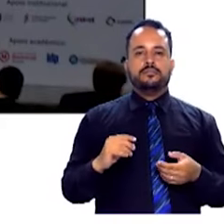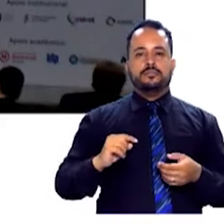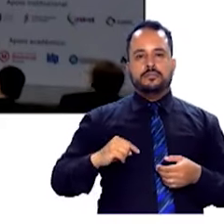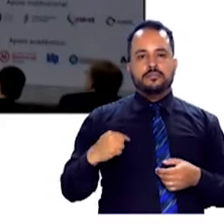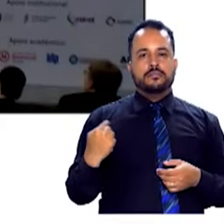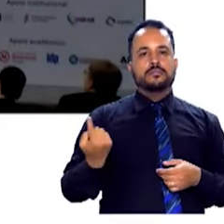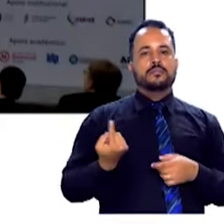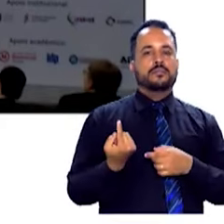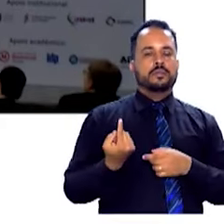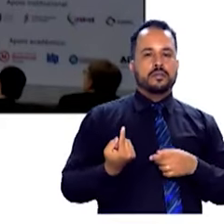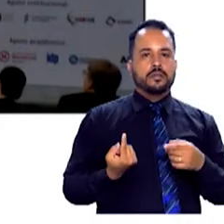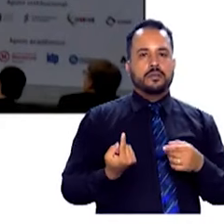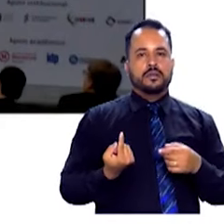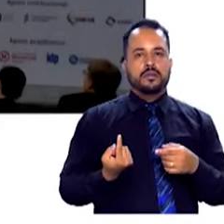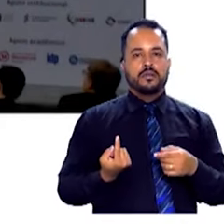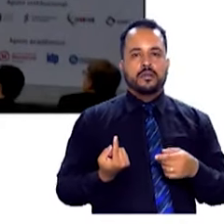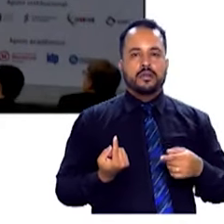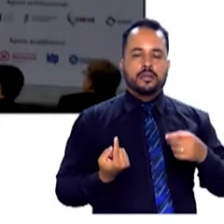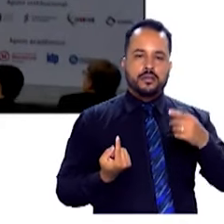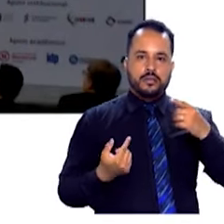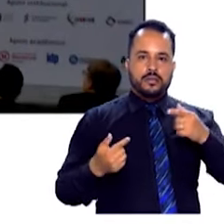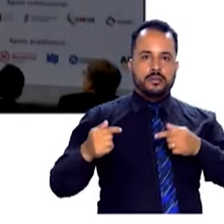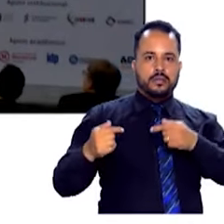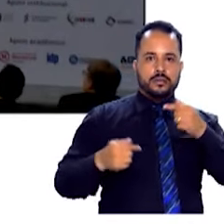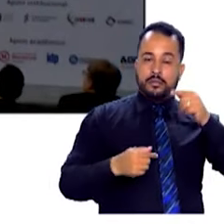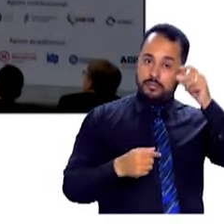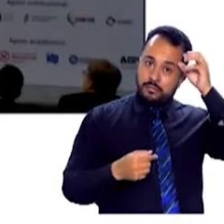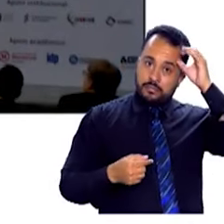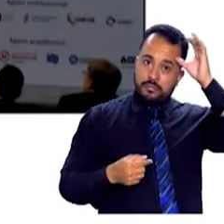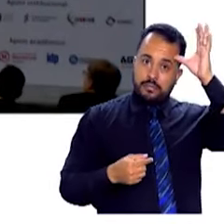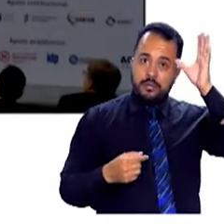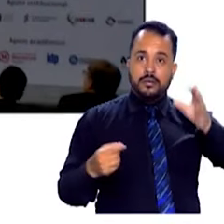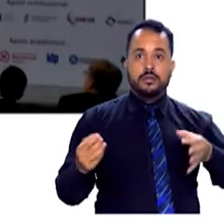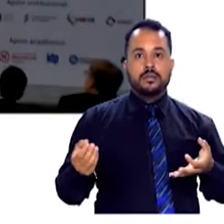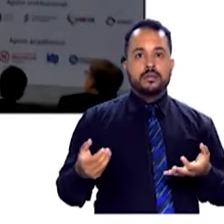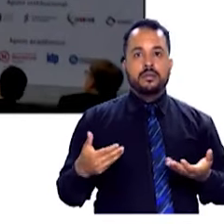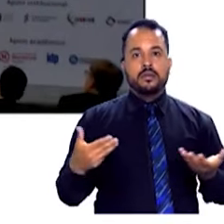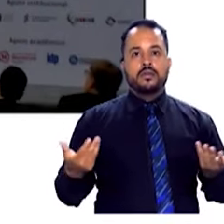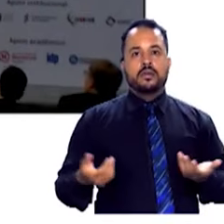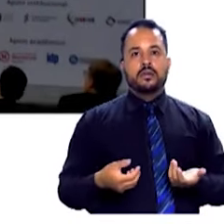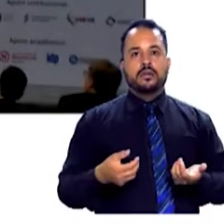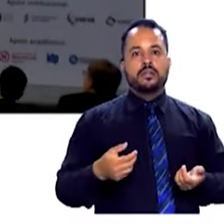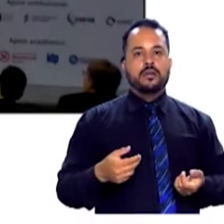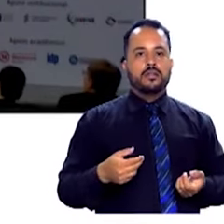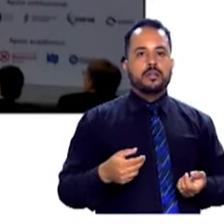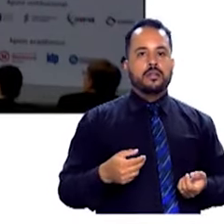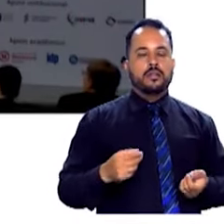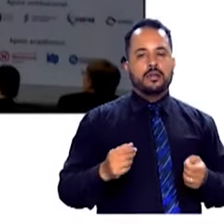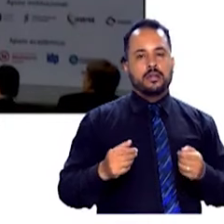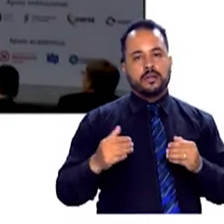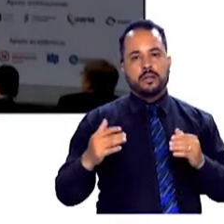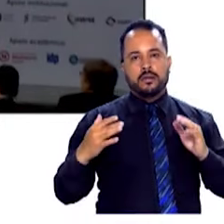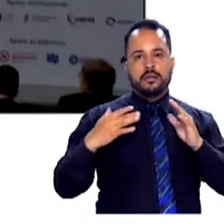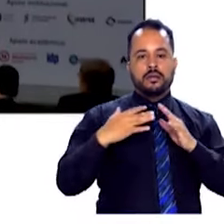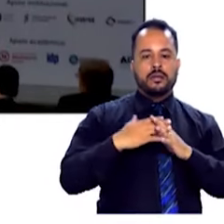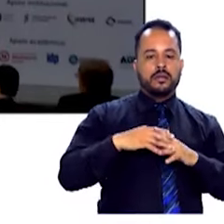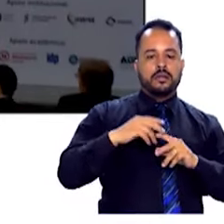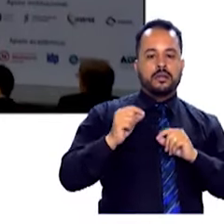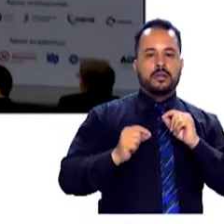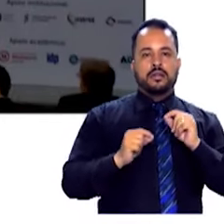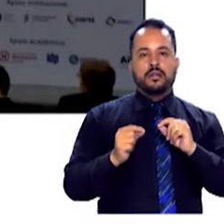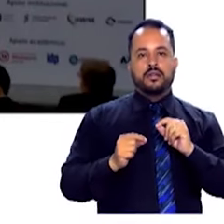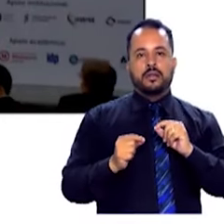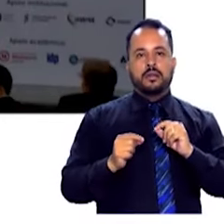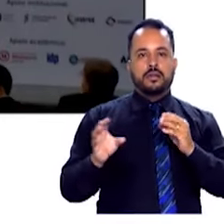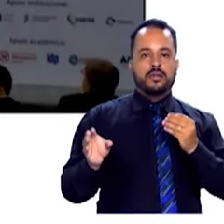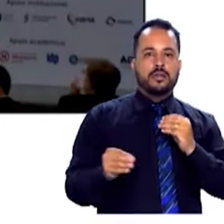daqui com uma quantidade muito grande de informações que serão utilmente assimiladas e incorporadas à nossa